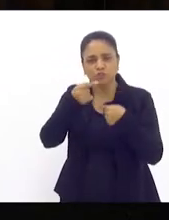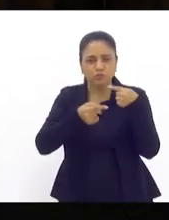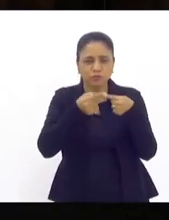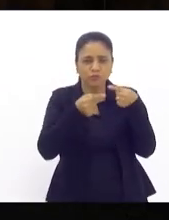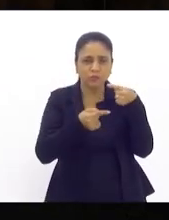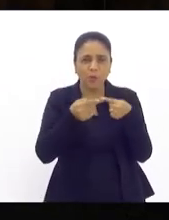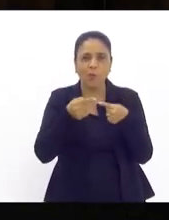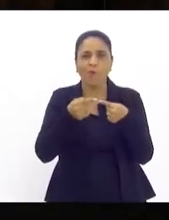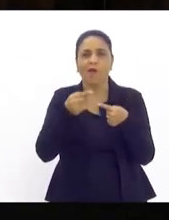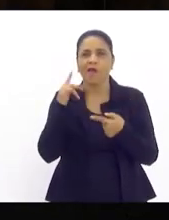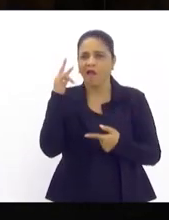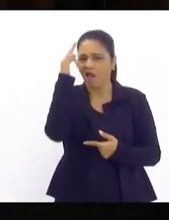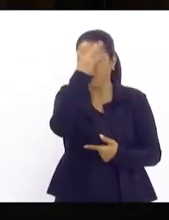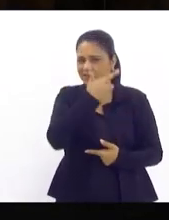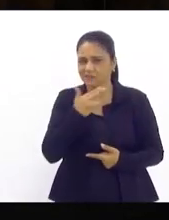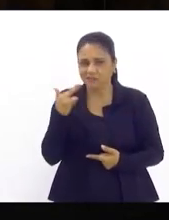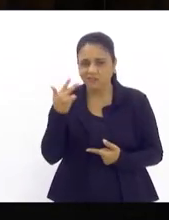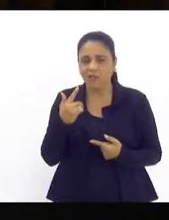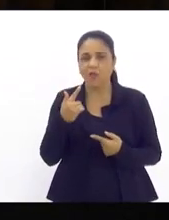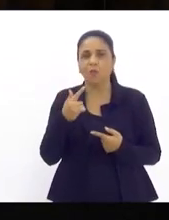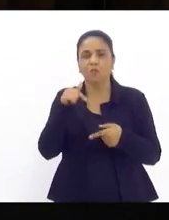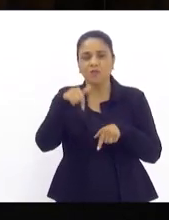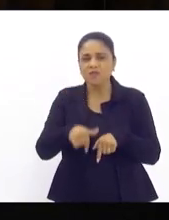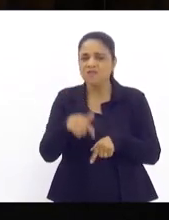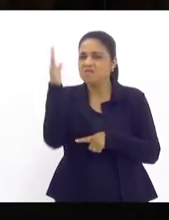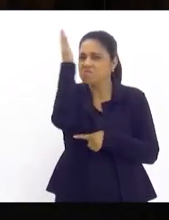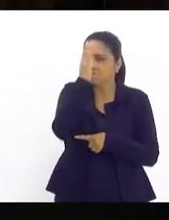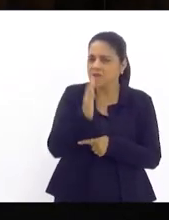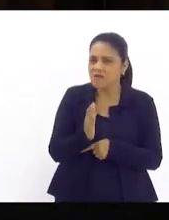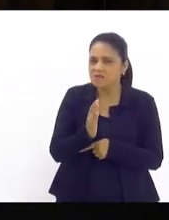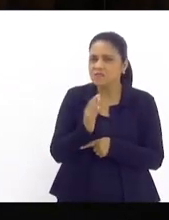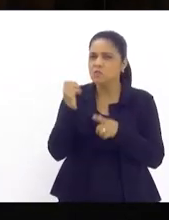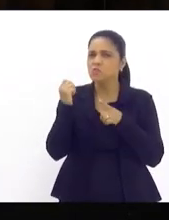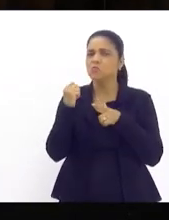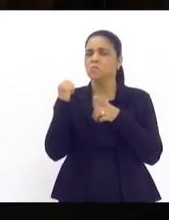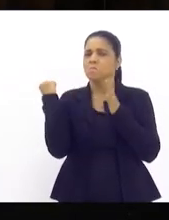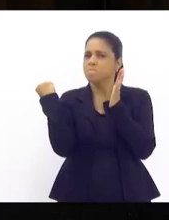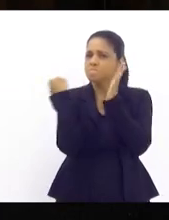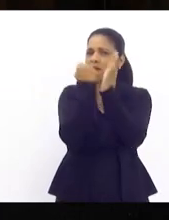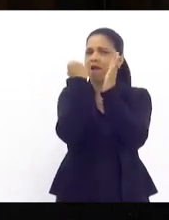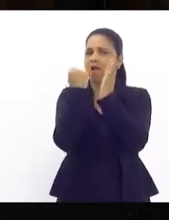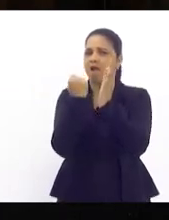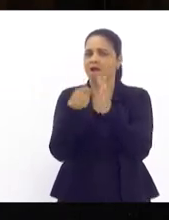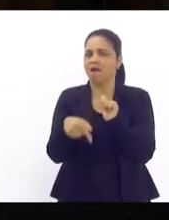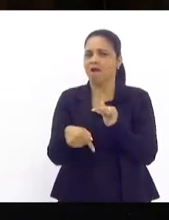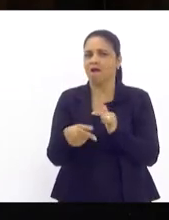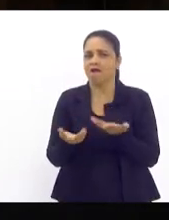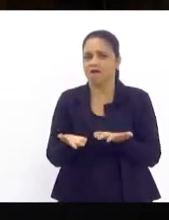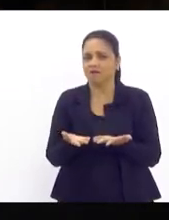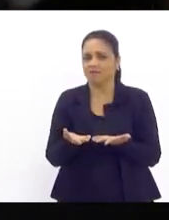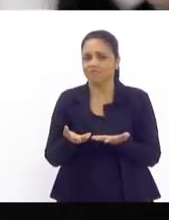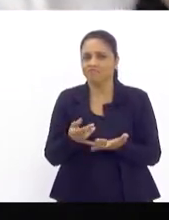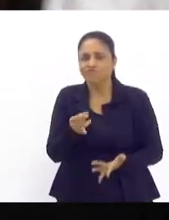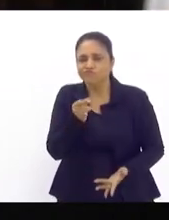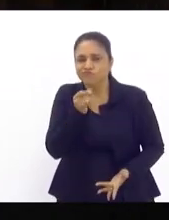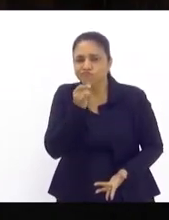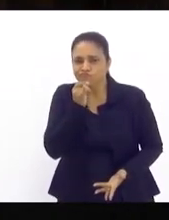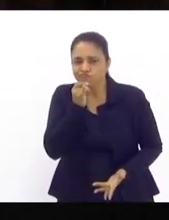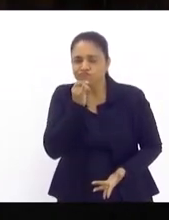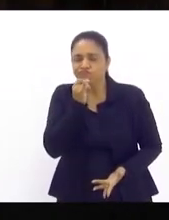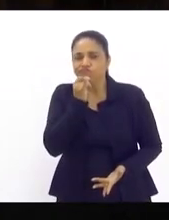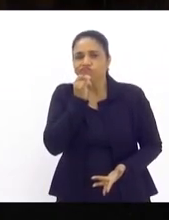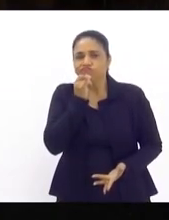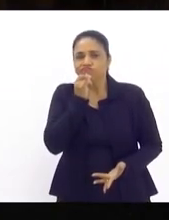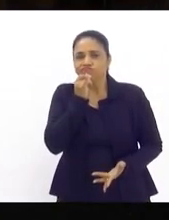racial, porque num país como o nosso, marcado pela triste realidade da